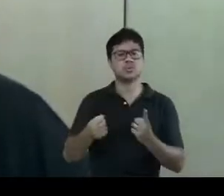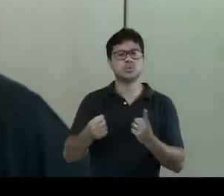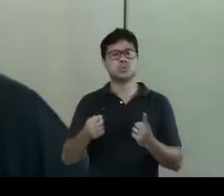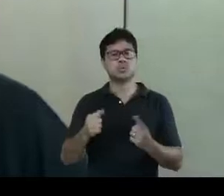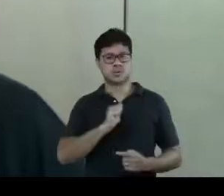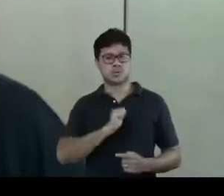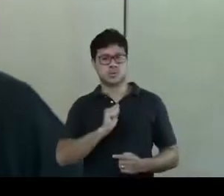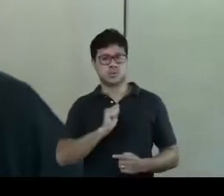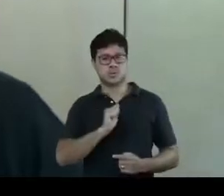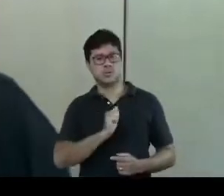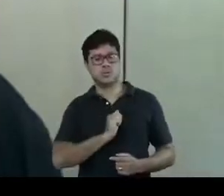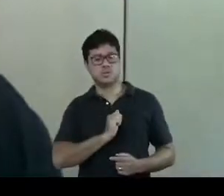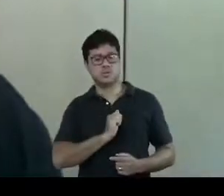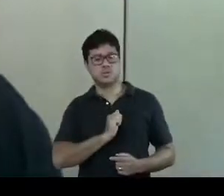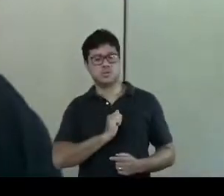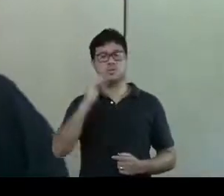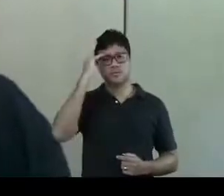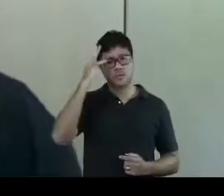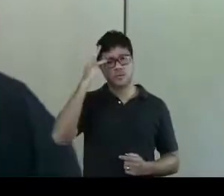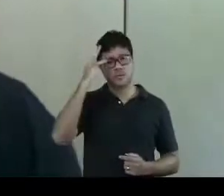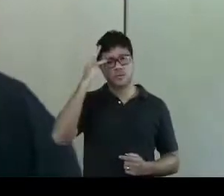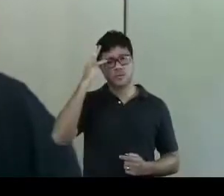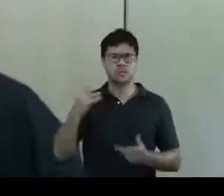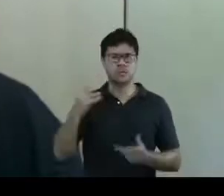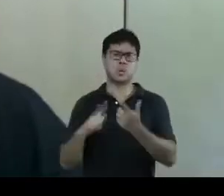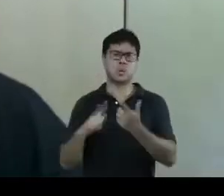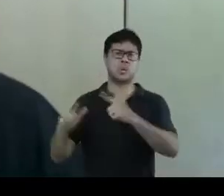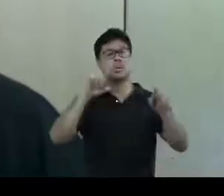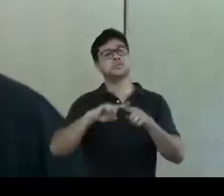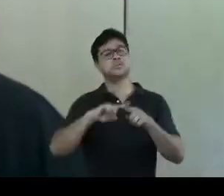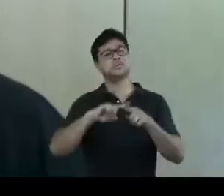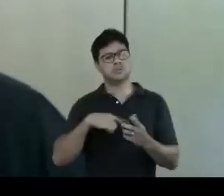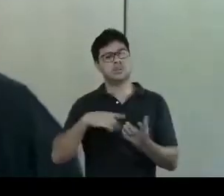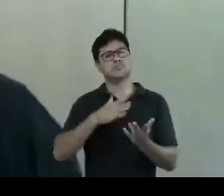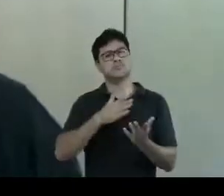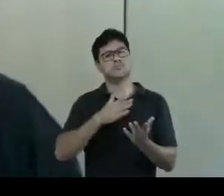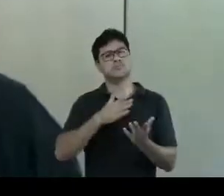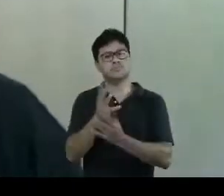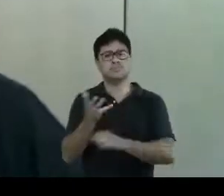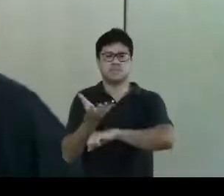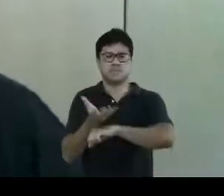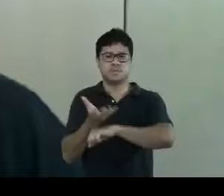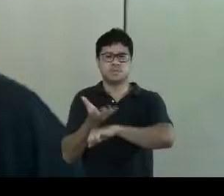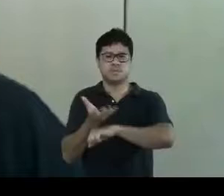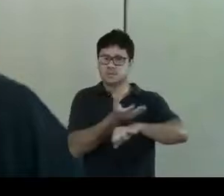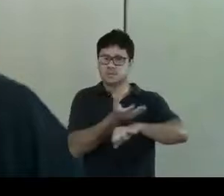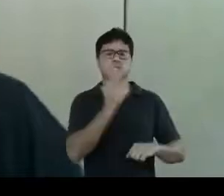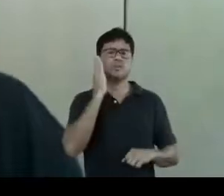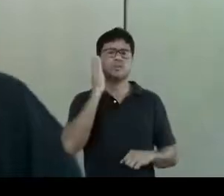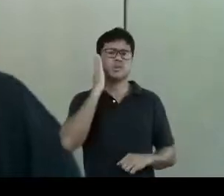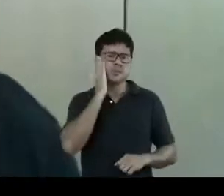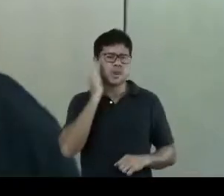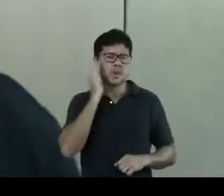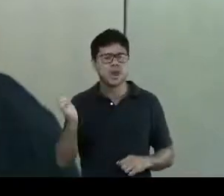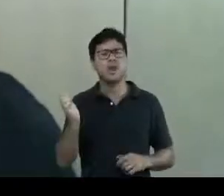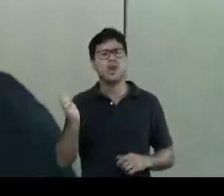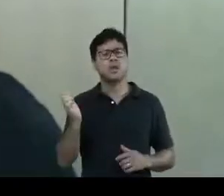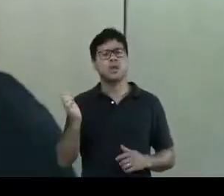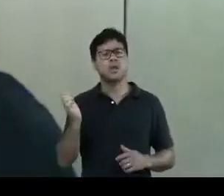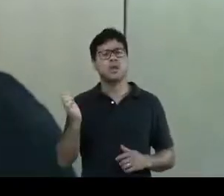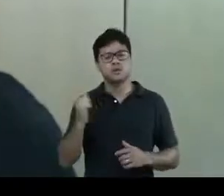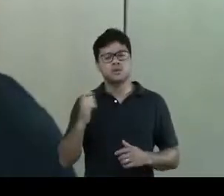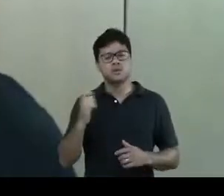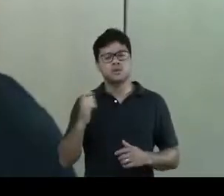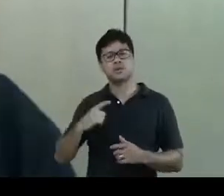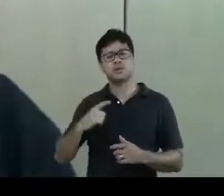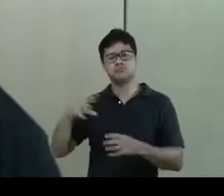a antropologia, filosofia, entre outras, passando por tantas outras disciplinas que nós sabemos que vêm, de alguma maneira,